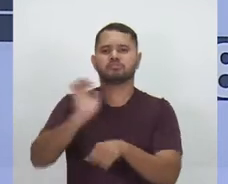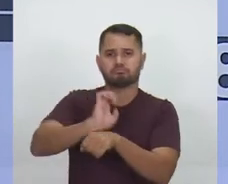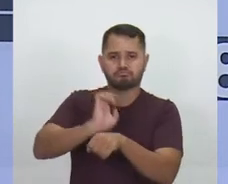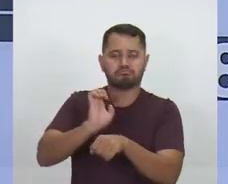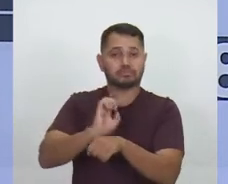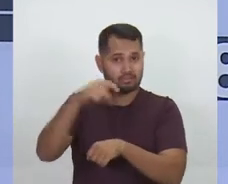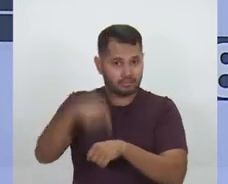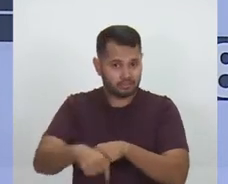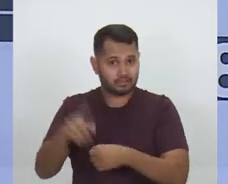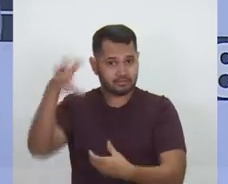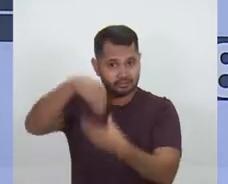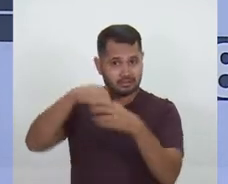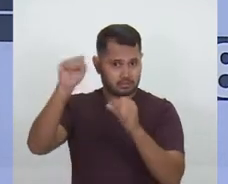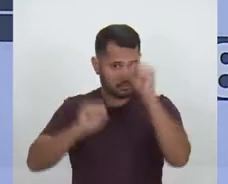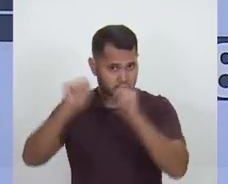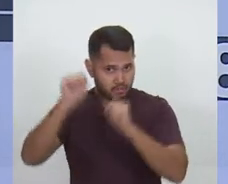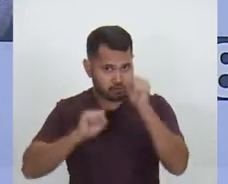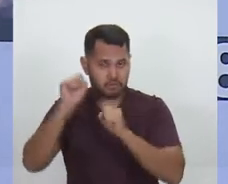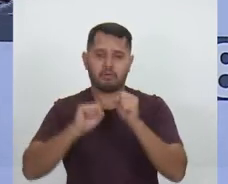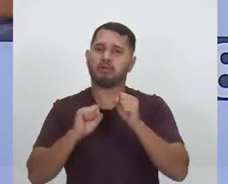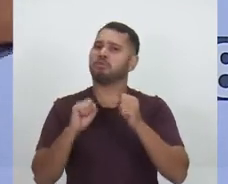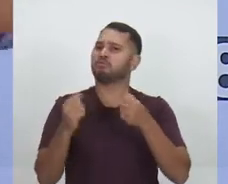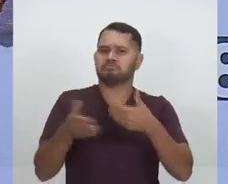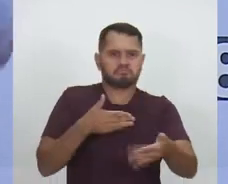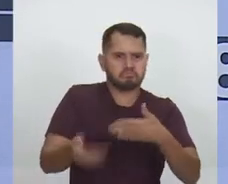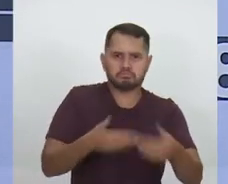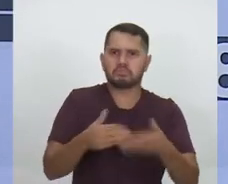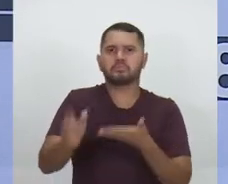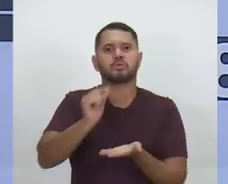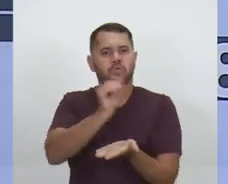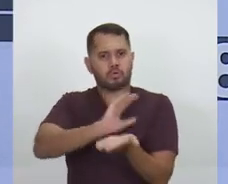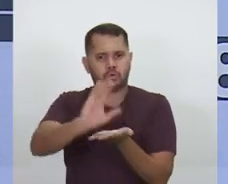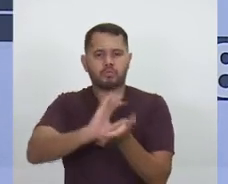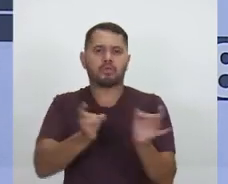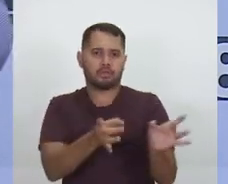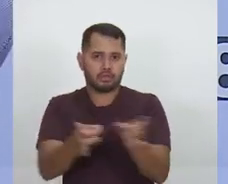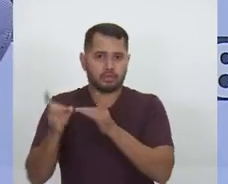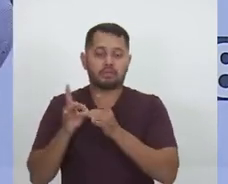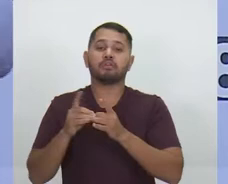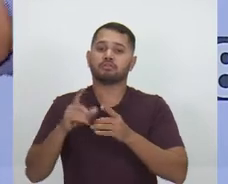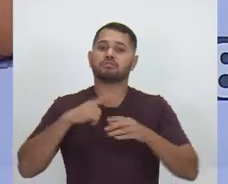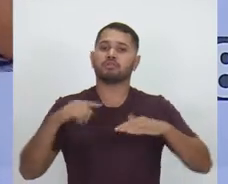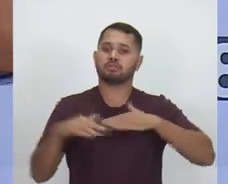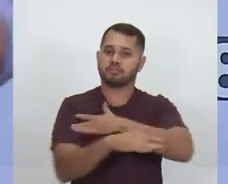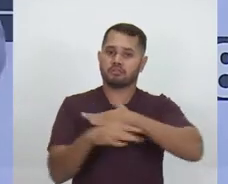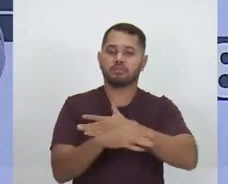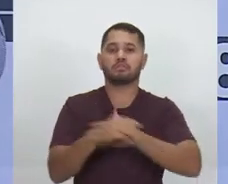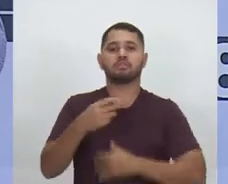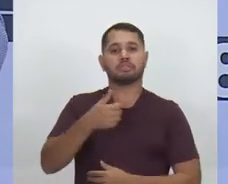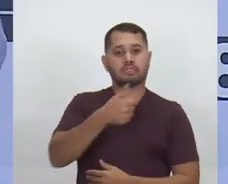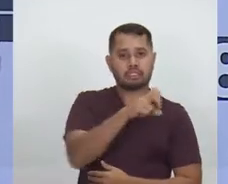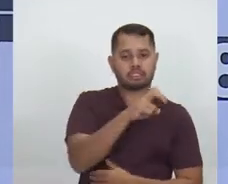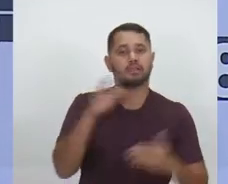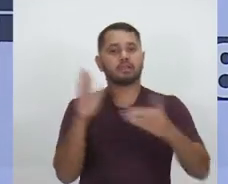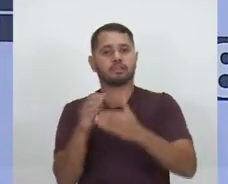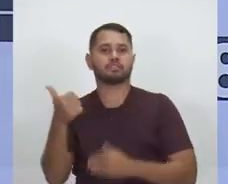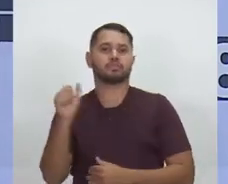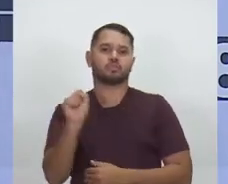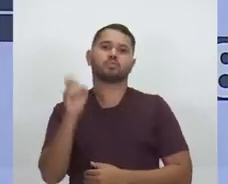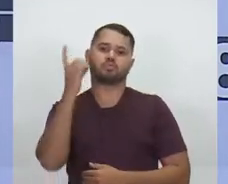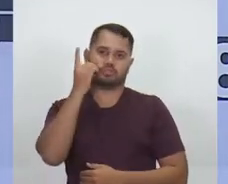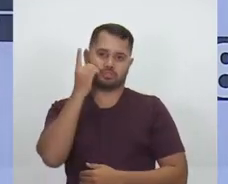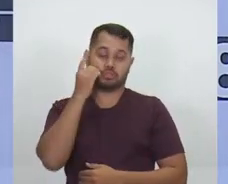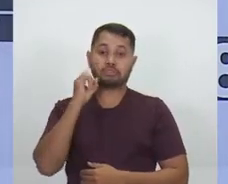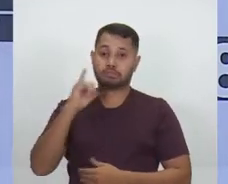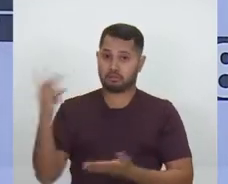instaladas no pólo industrial tanto na indústria quanto no comércio os serviços o estoque trânsito é de 15 a 18 dias com o asfaltamento da